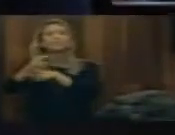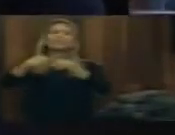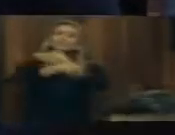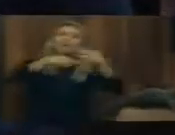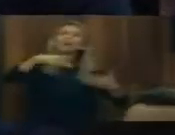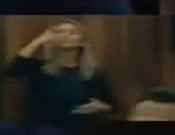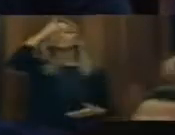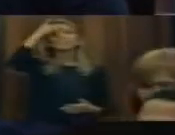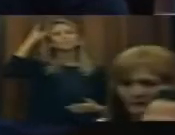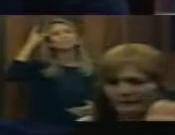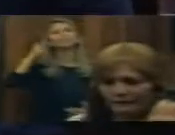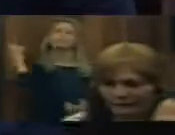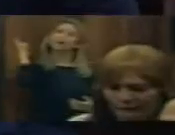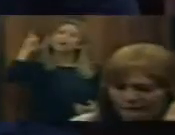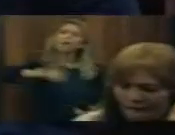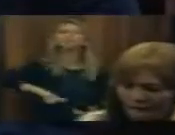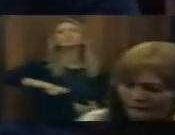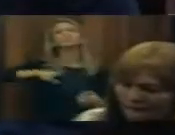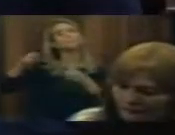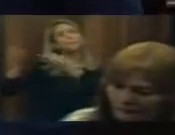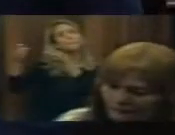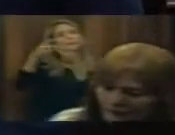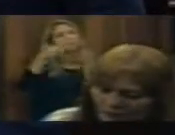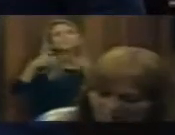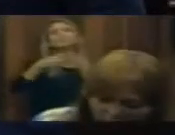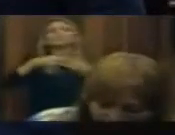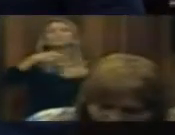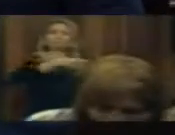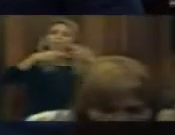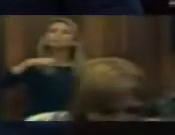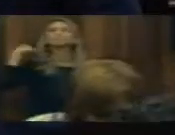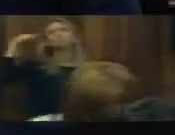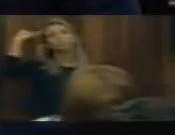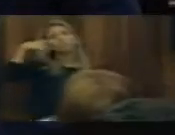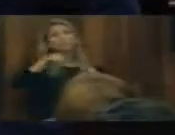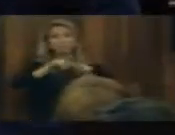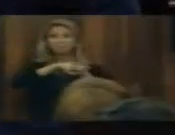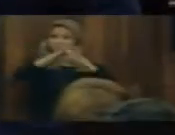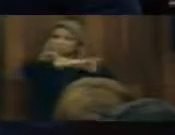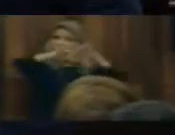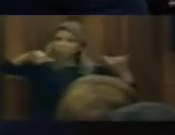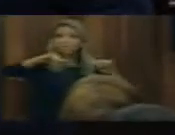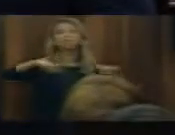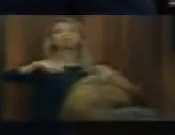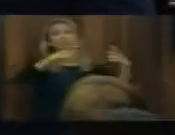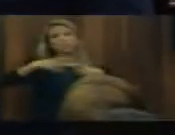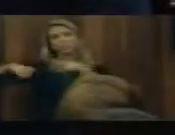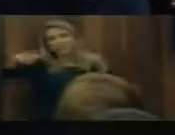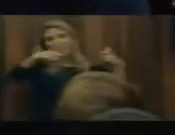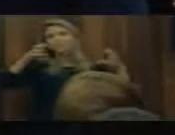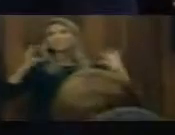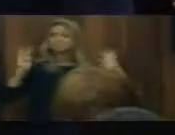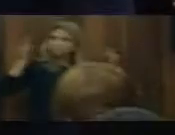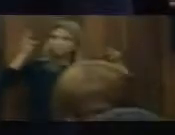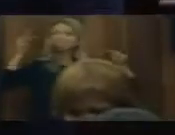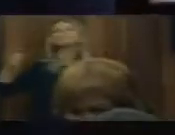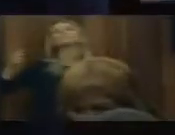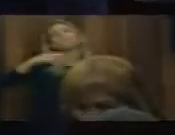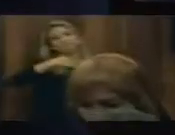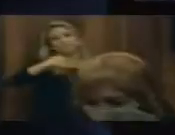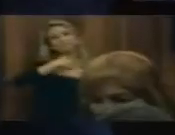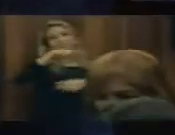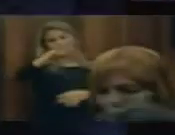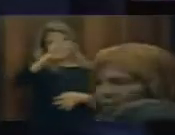vencer seus obstáculos e divulgando os pontos turísticos da nossa querida cidade. Por ser uma pessoa de